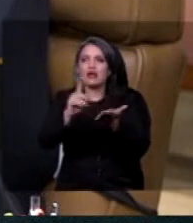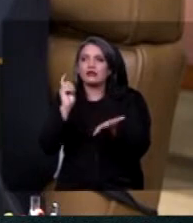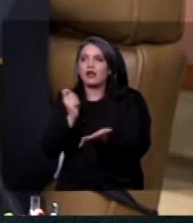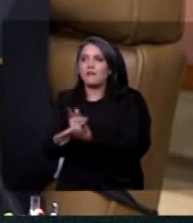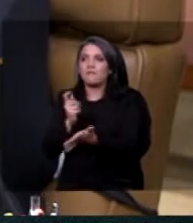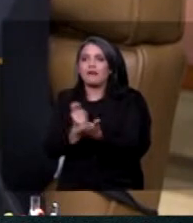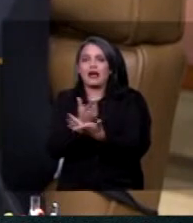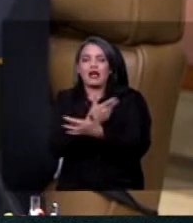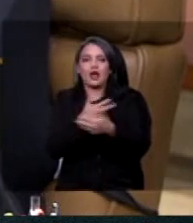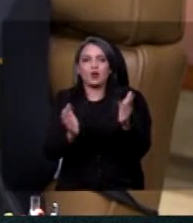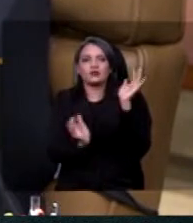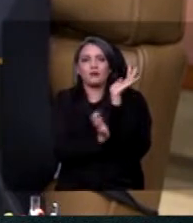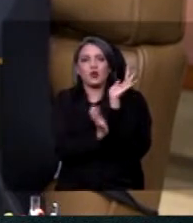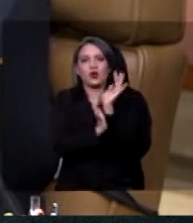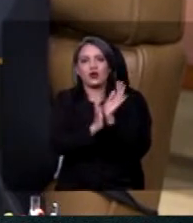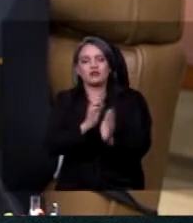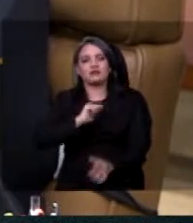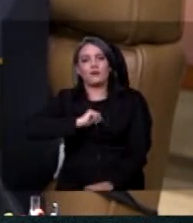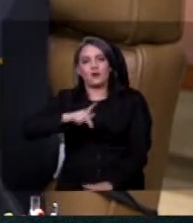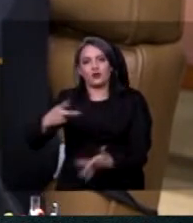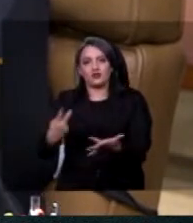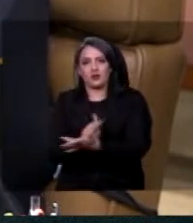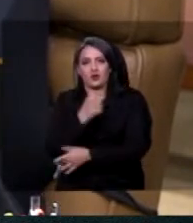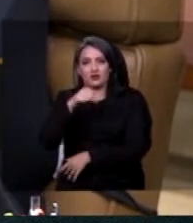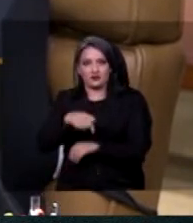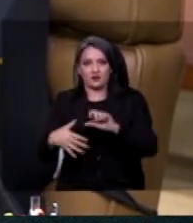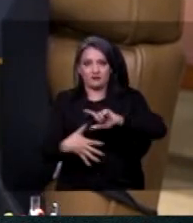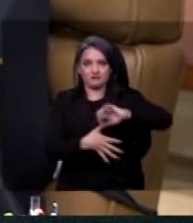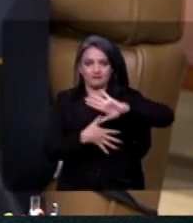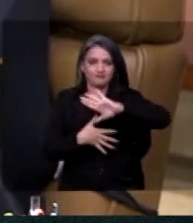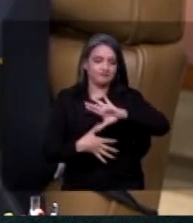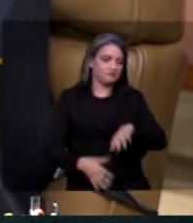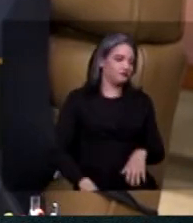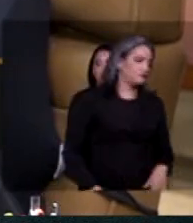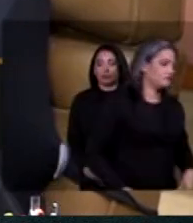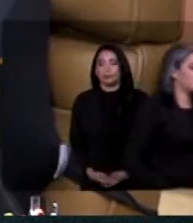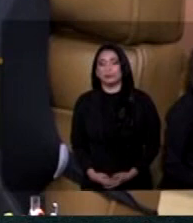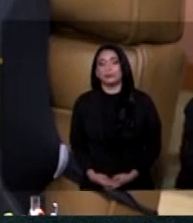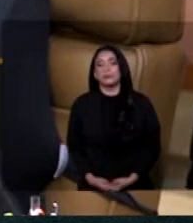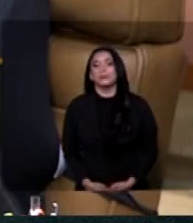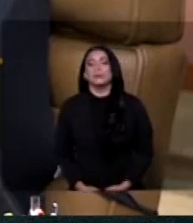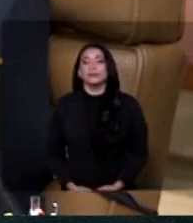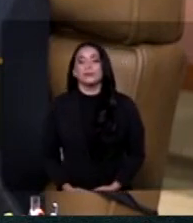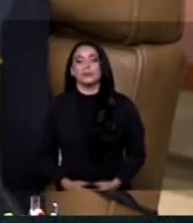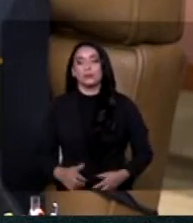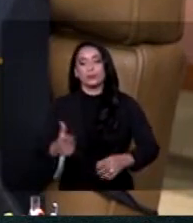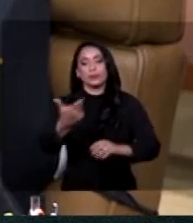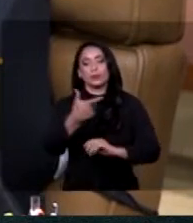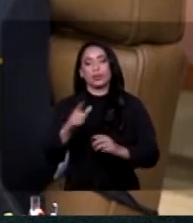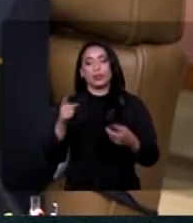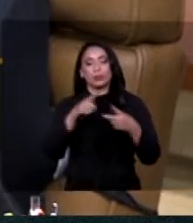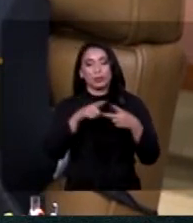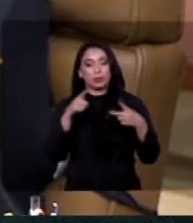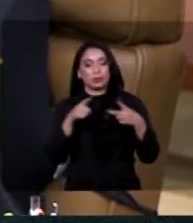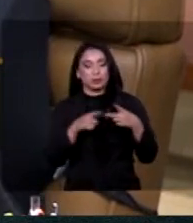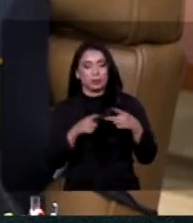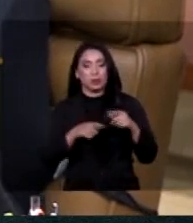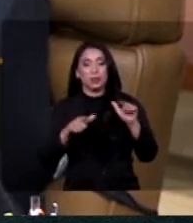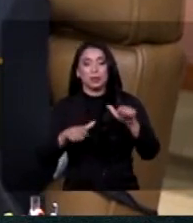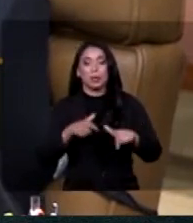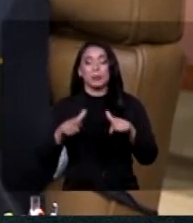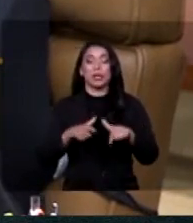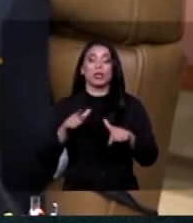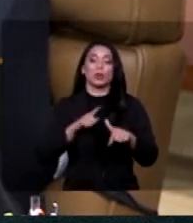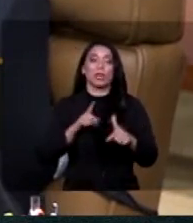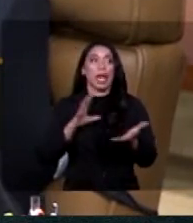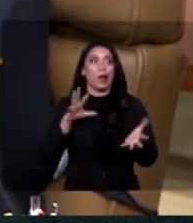são 14,2% do território nacional, ou seja, um percentual bem acima de toda a área plantada do Brasil.